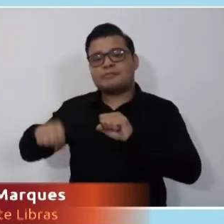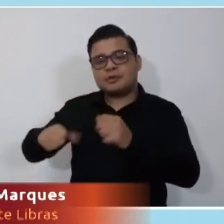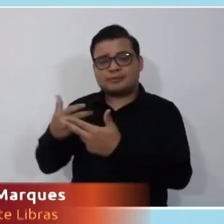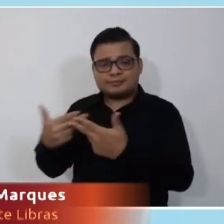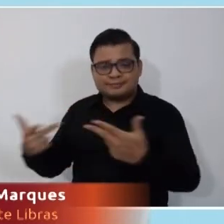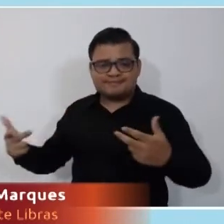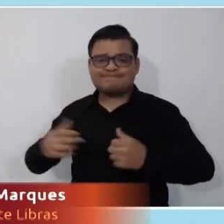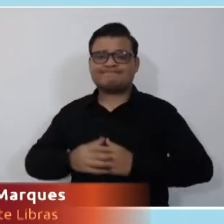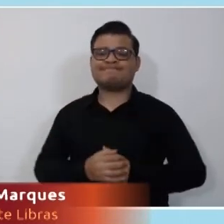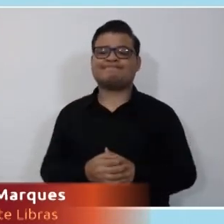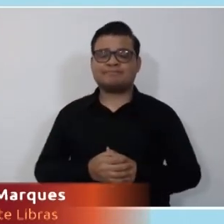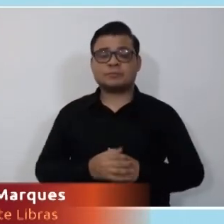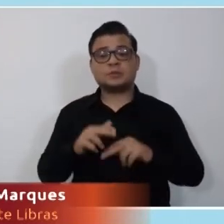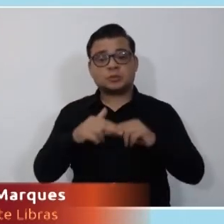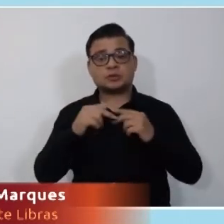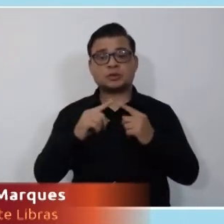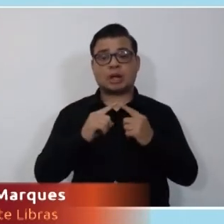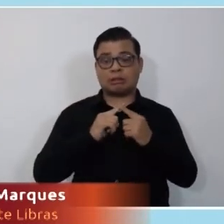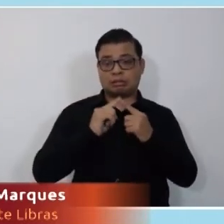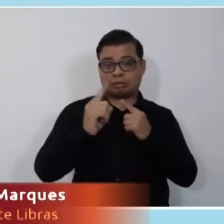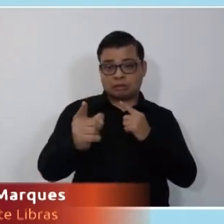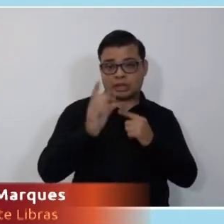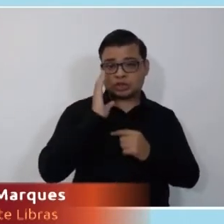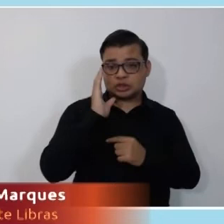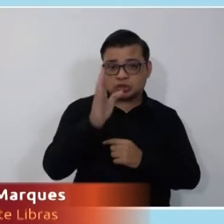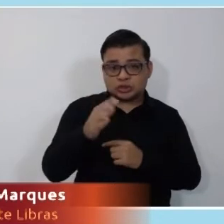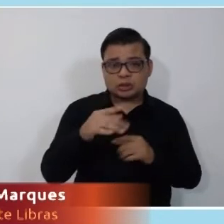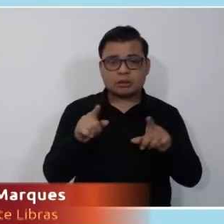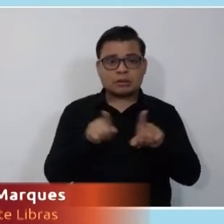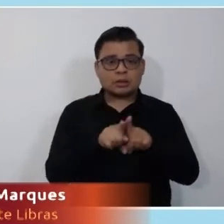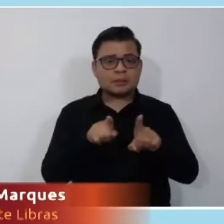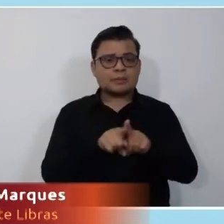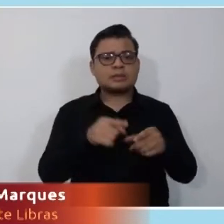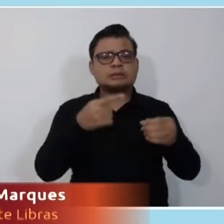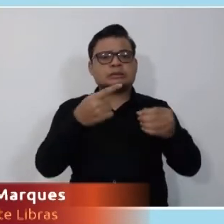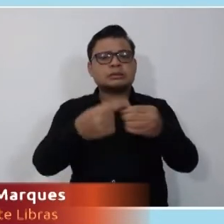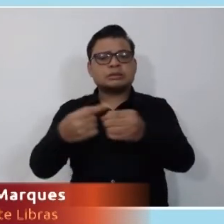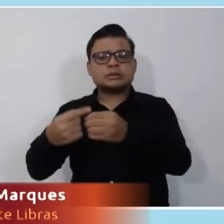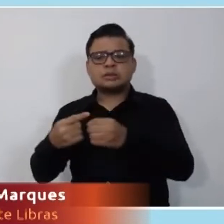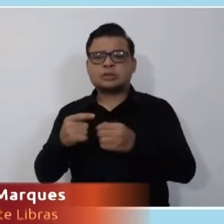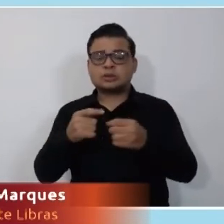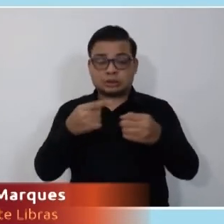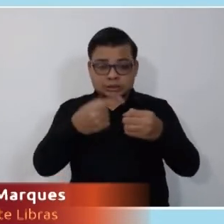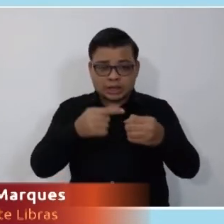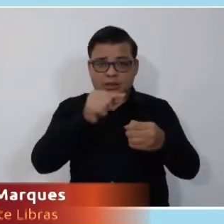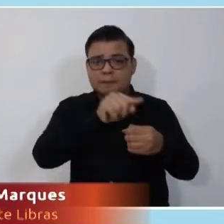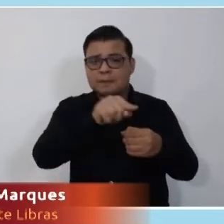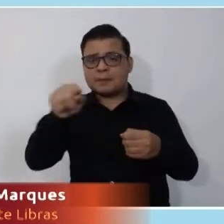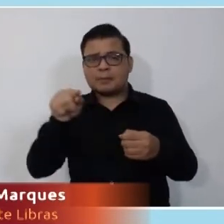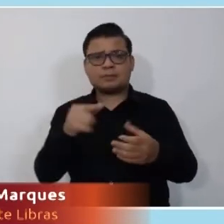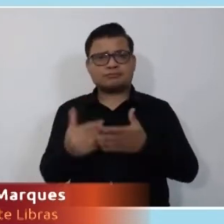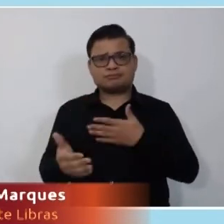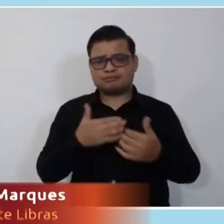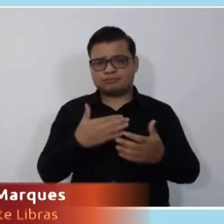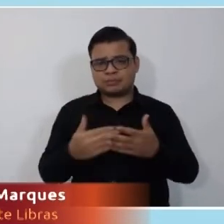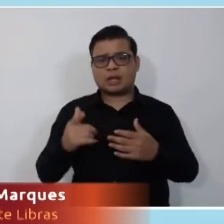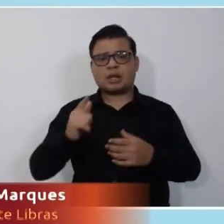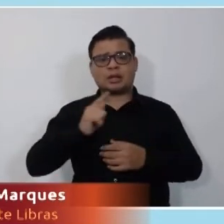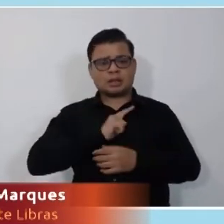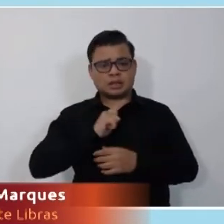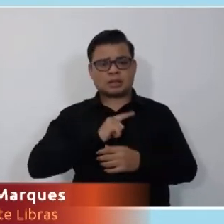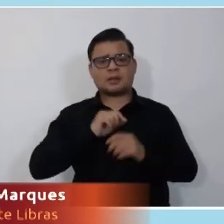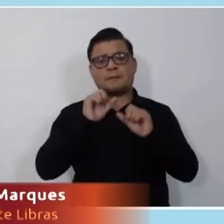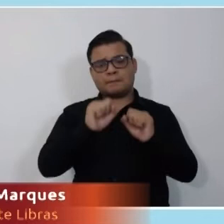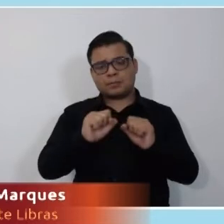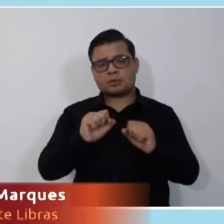preços diferenciados, uma integração que você pode fazer em qualquer ponto da cidade, sem precisar fazer trecho negativo lá no terminal